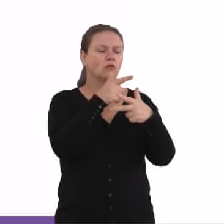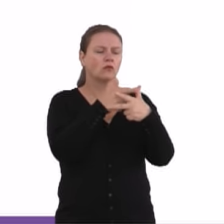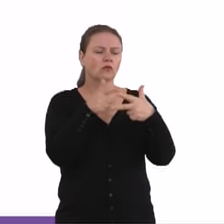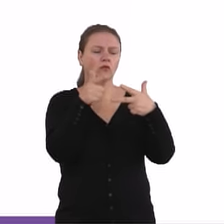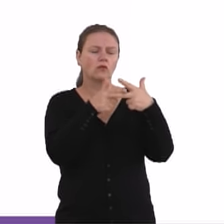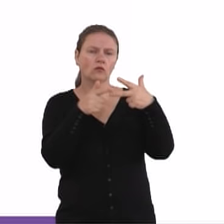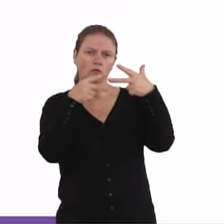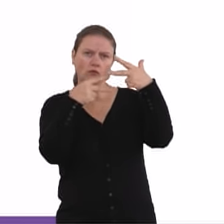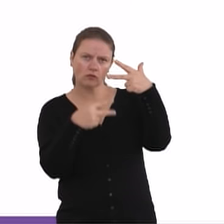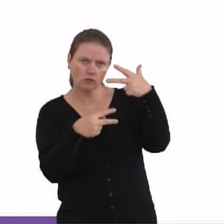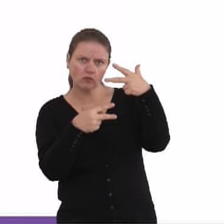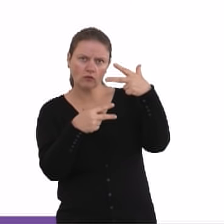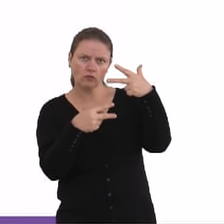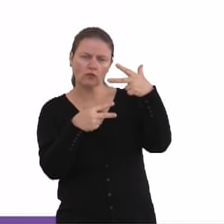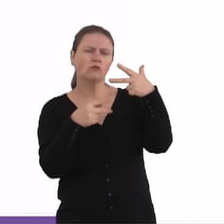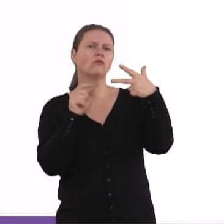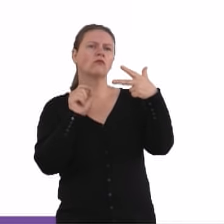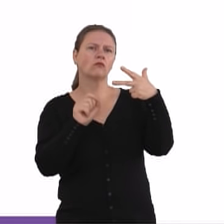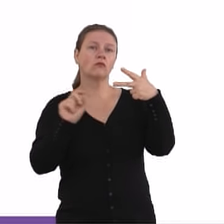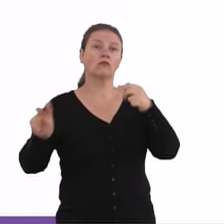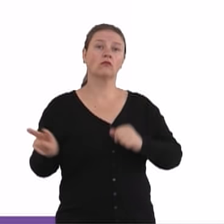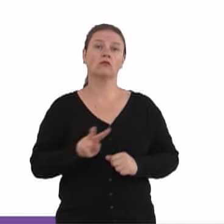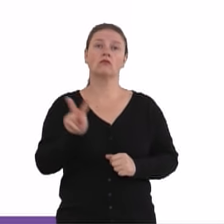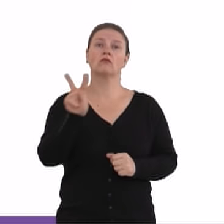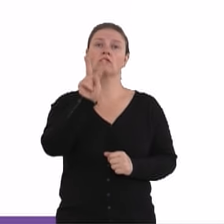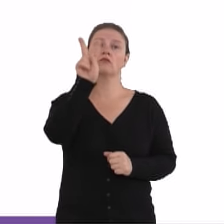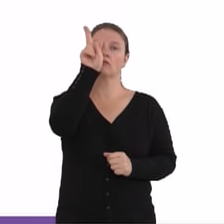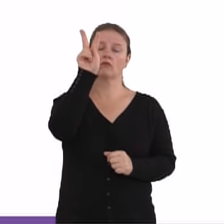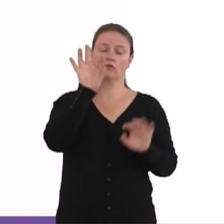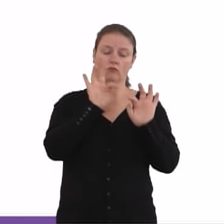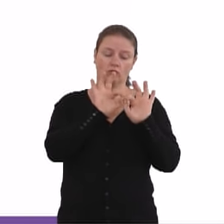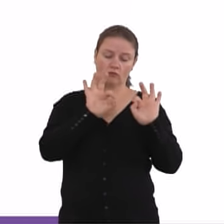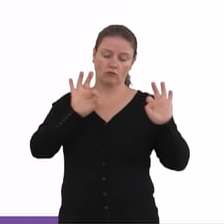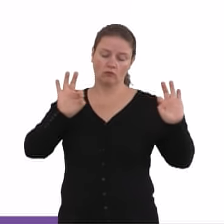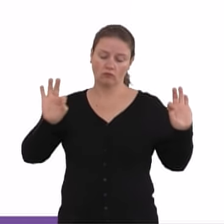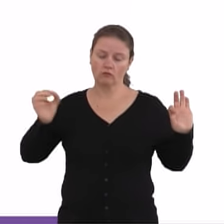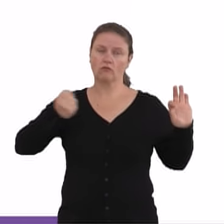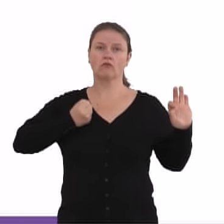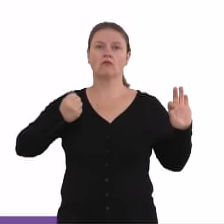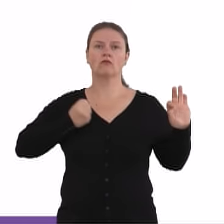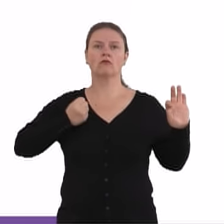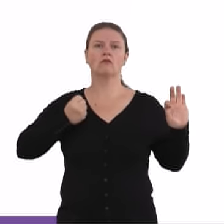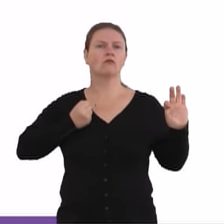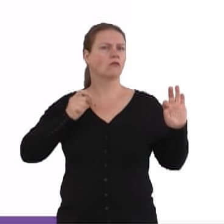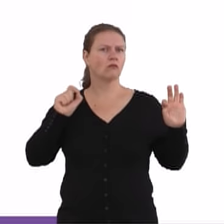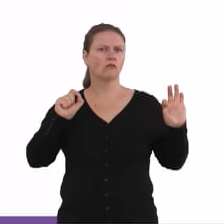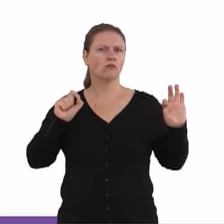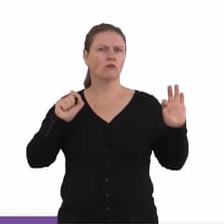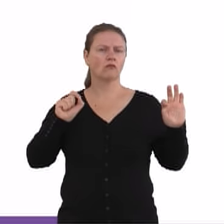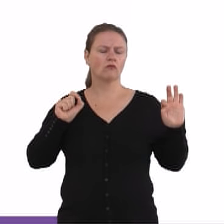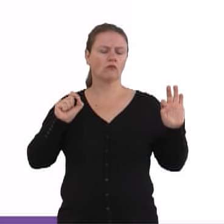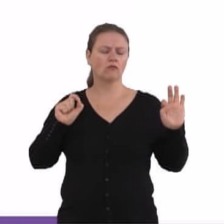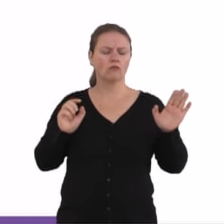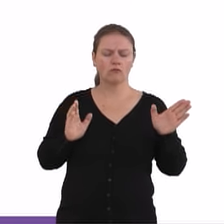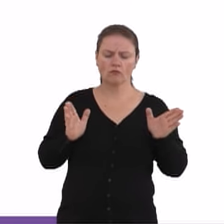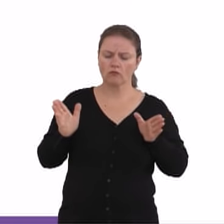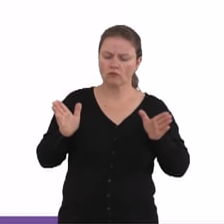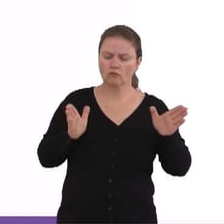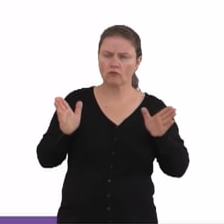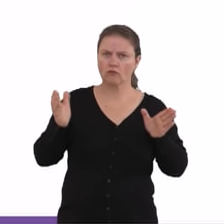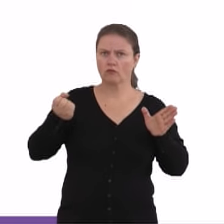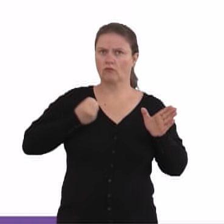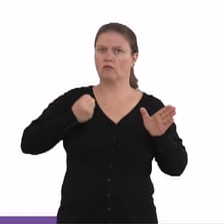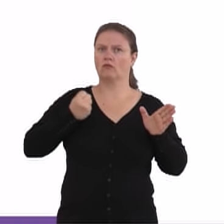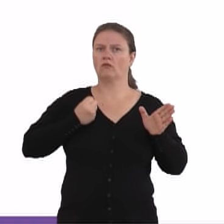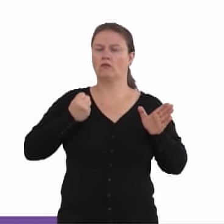de 2. O valor dessa medida na reta numérica encontra-se entre os números. Vejam,